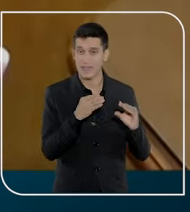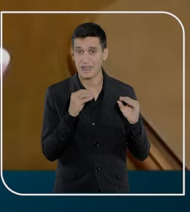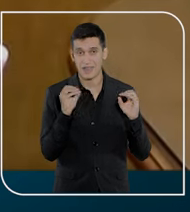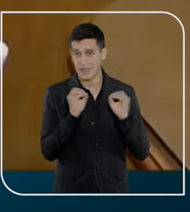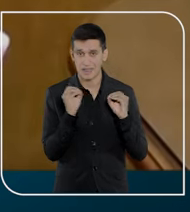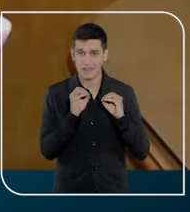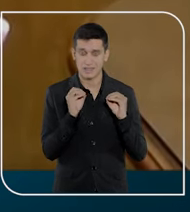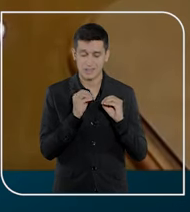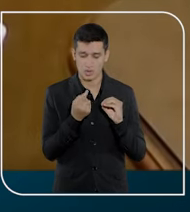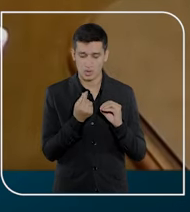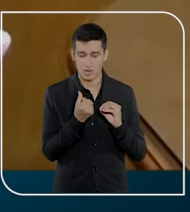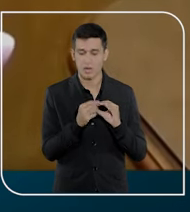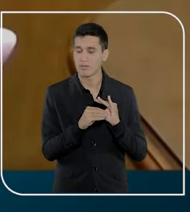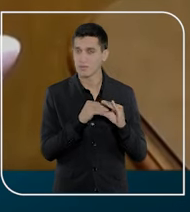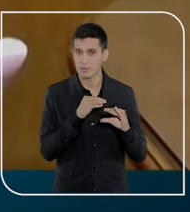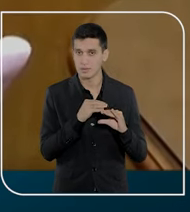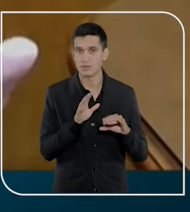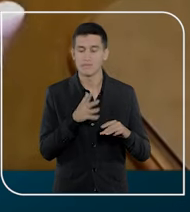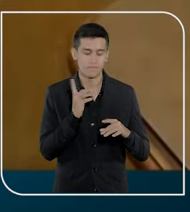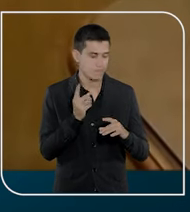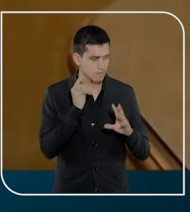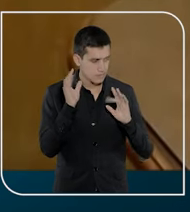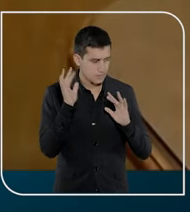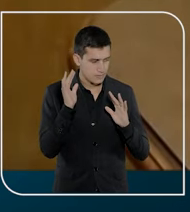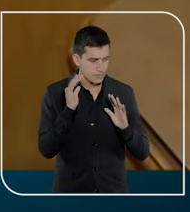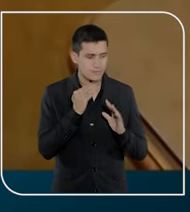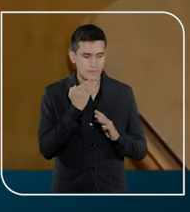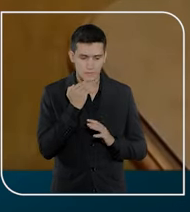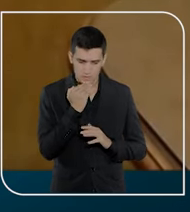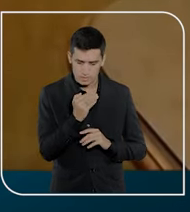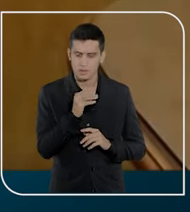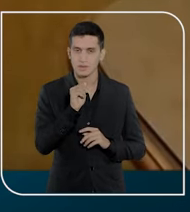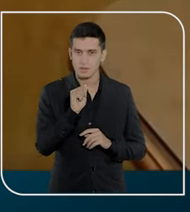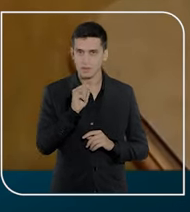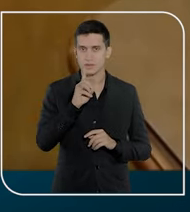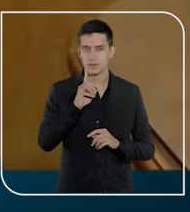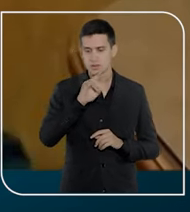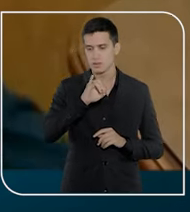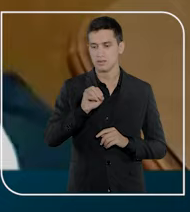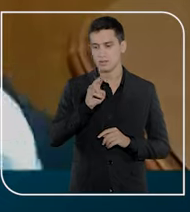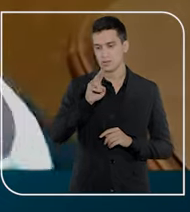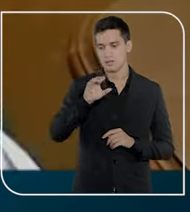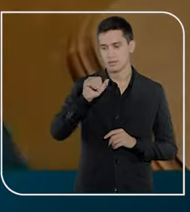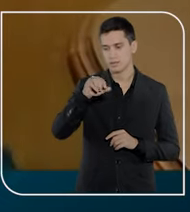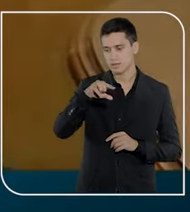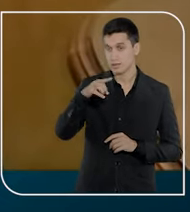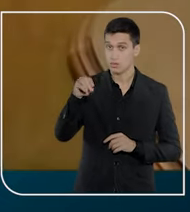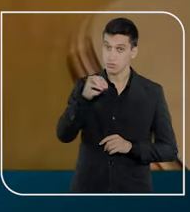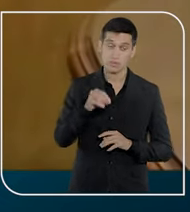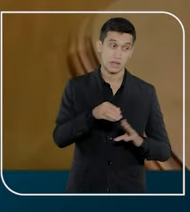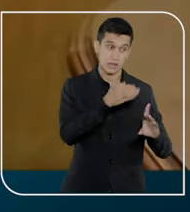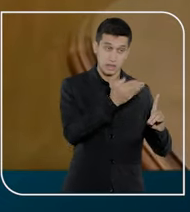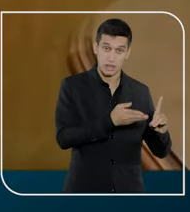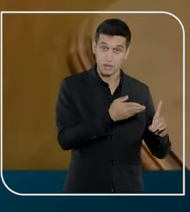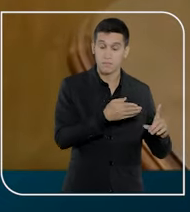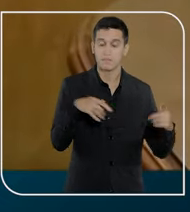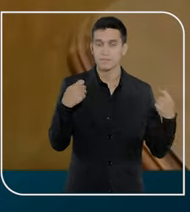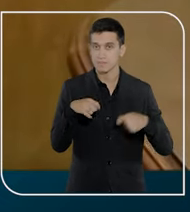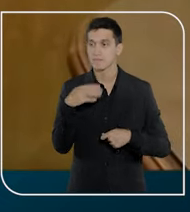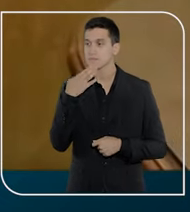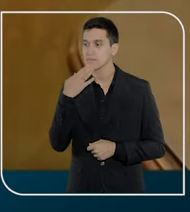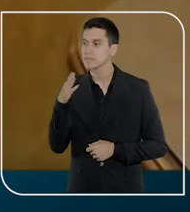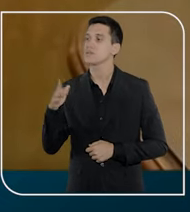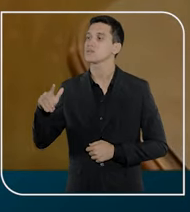aí, o que a gente fez? Eu pedi a adjudicação do bem e tivemos que intimar os outros